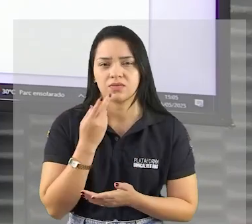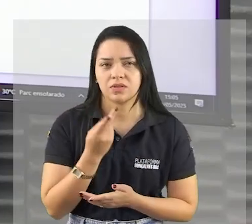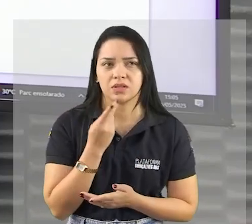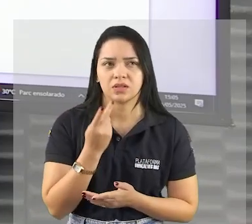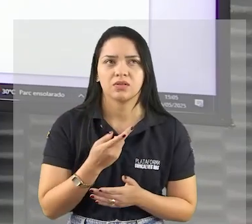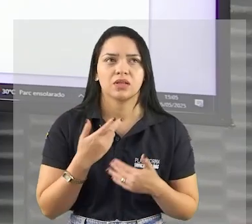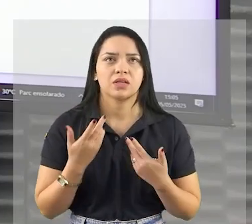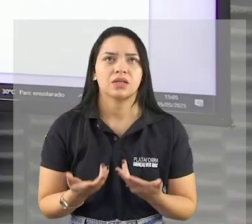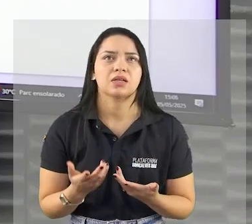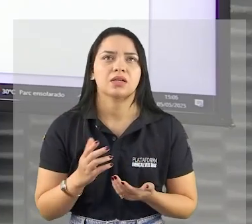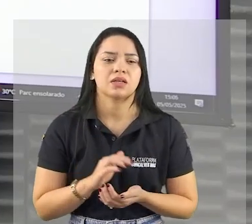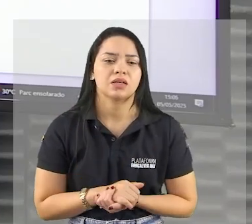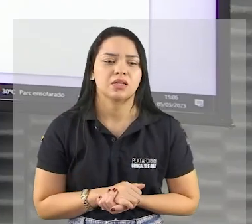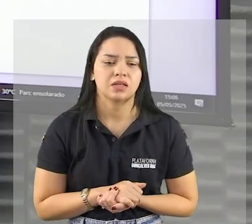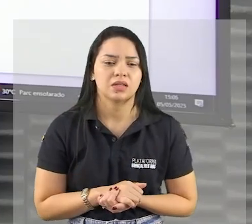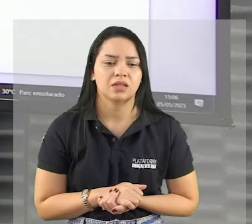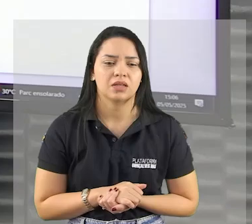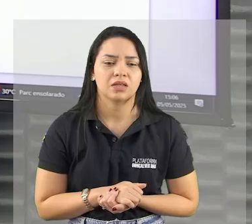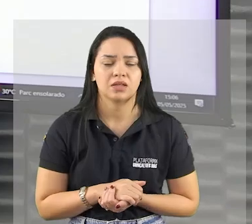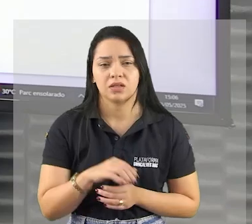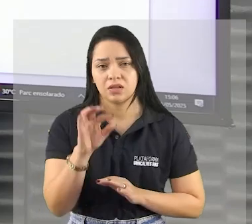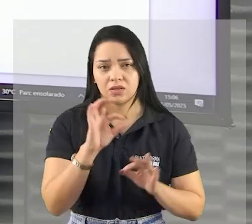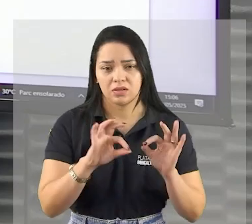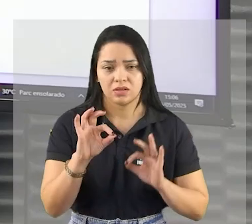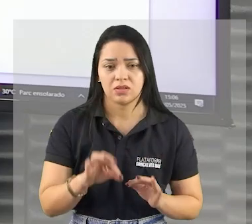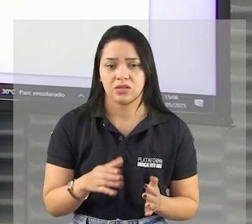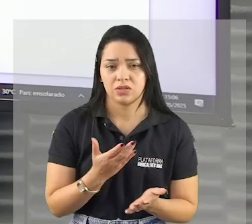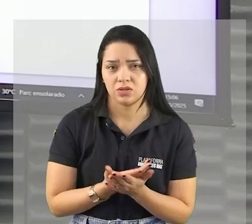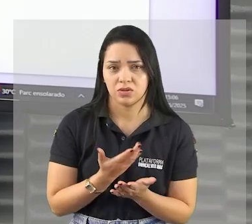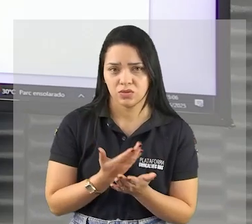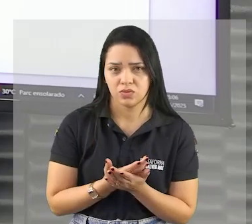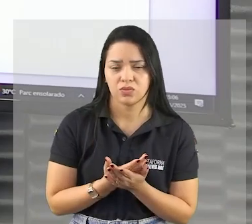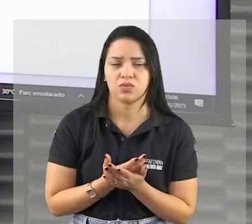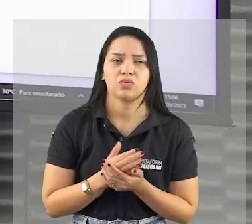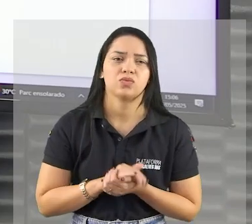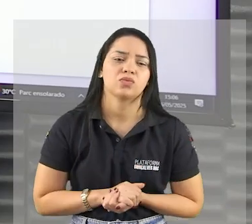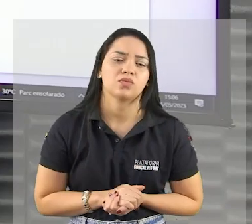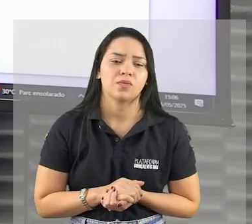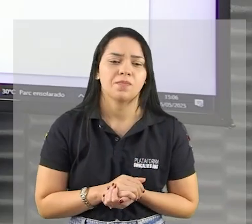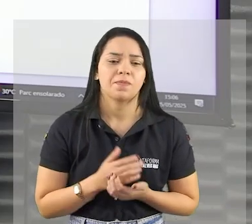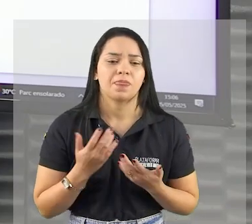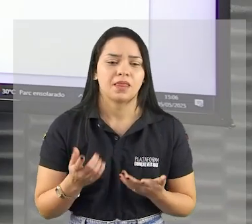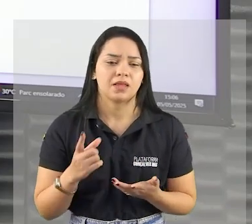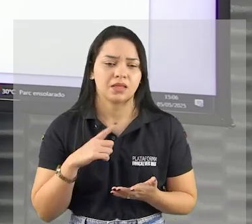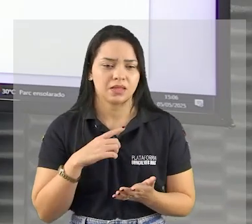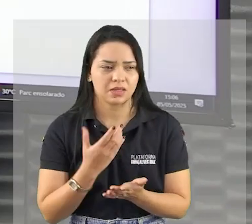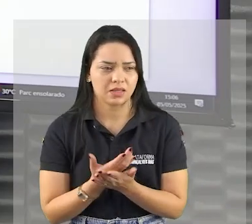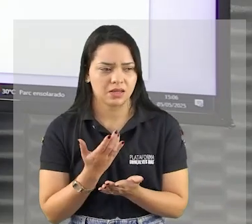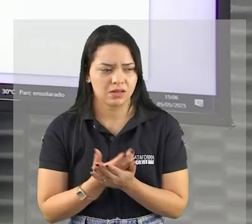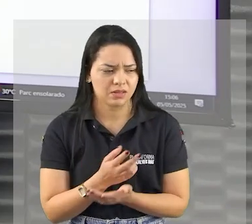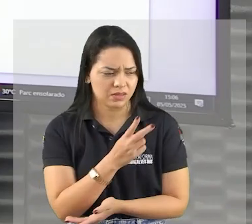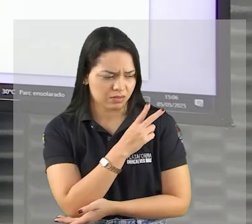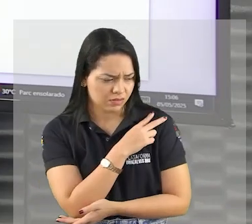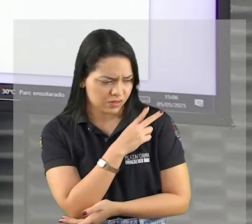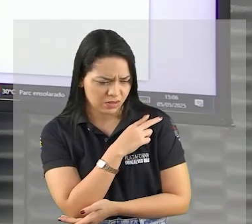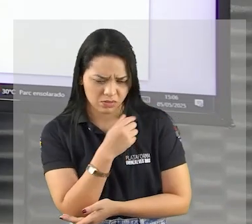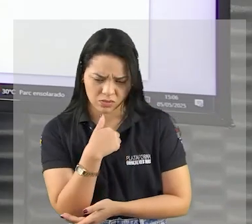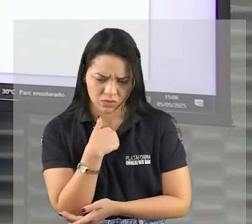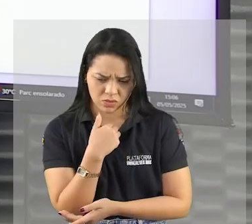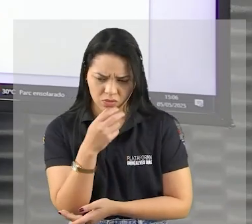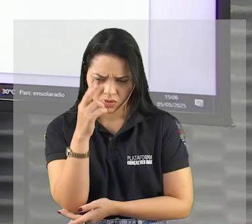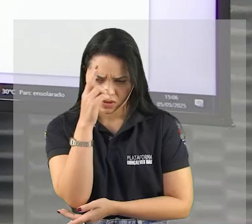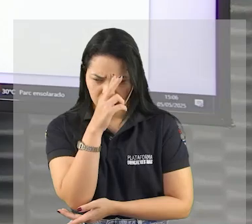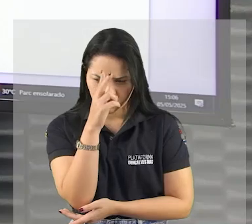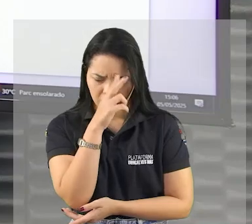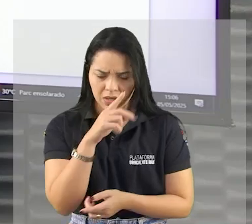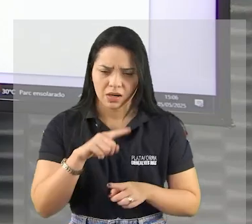sobre montar um cronograma de estudos, né? Eu acho que está entre as aulas da 2ª série, se eu não estou enganada, né?